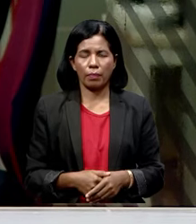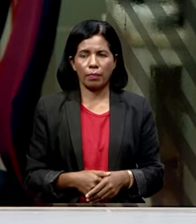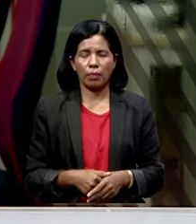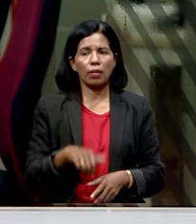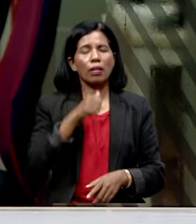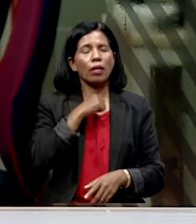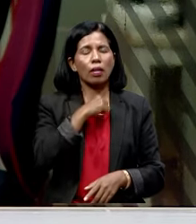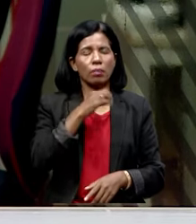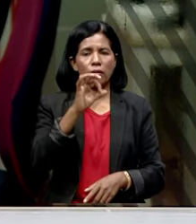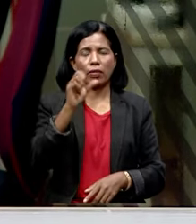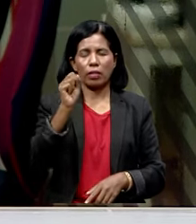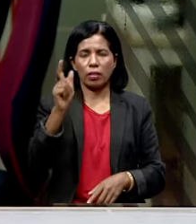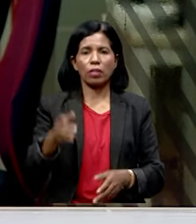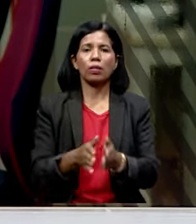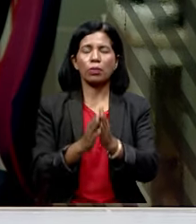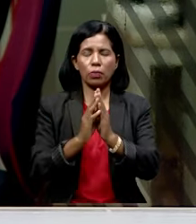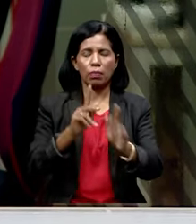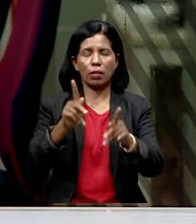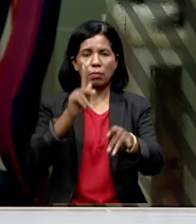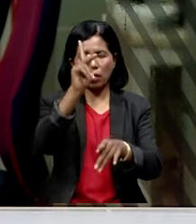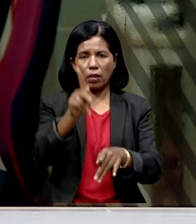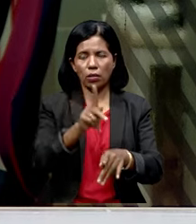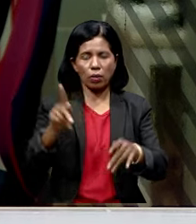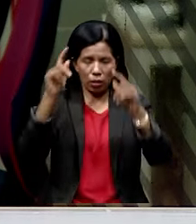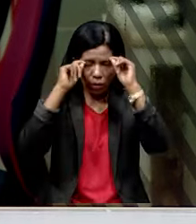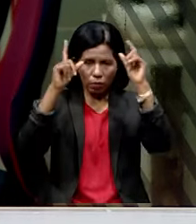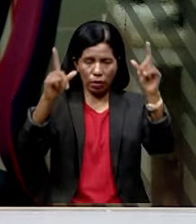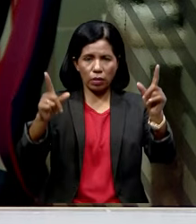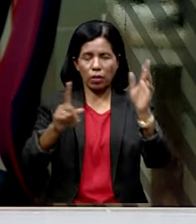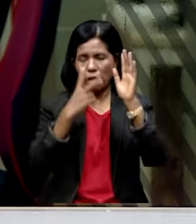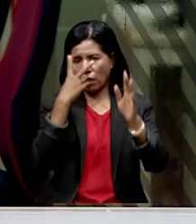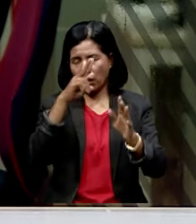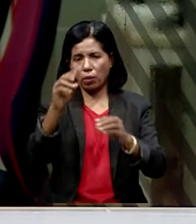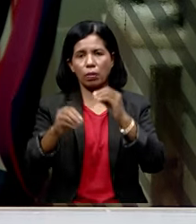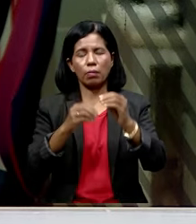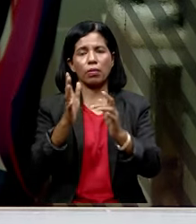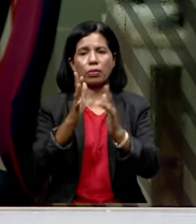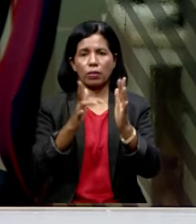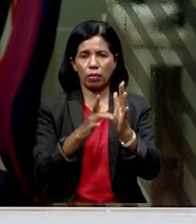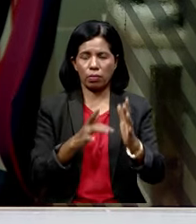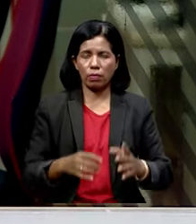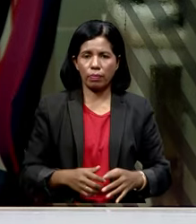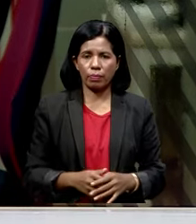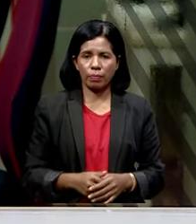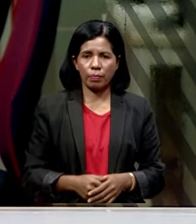Padre Franz Magnus Seno, who subasrani Catholic Timor Leste, at Saisasim Bakristo.